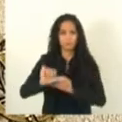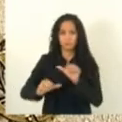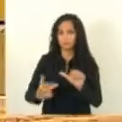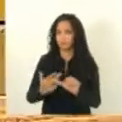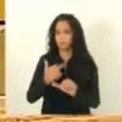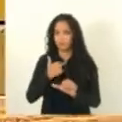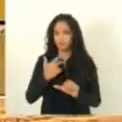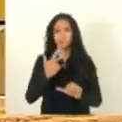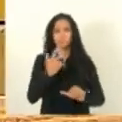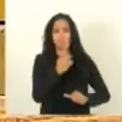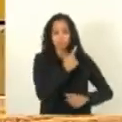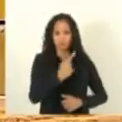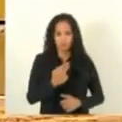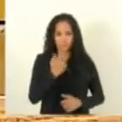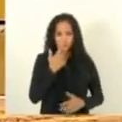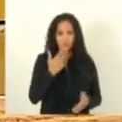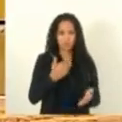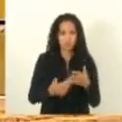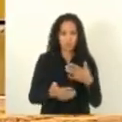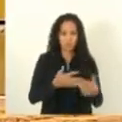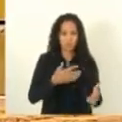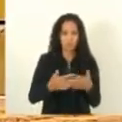pode falar a hora que ele quiser fora